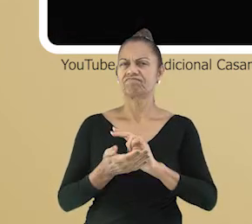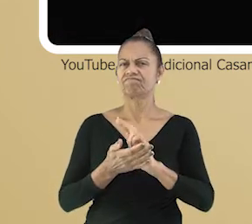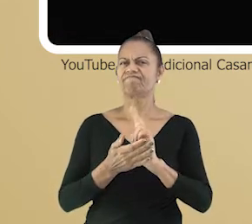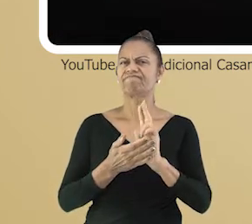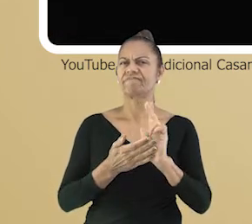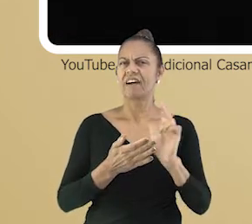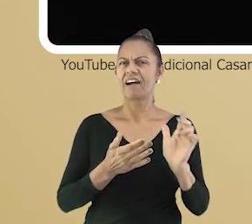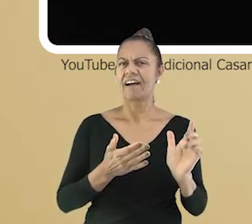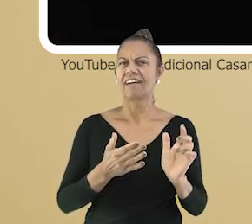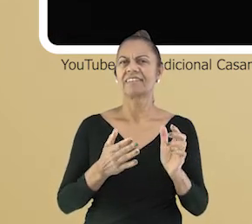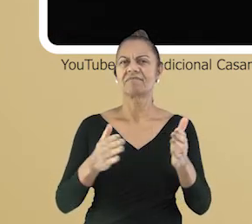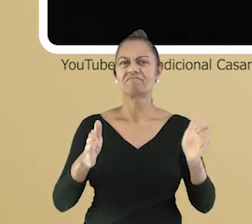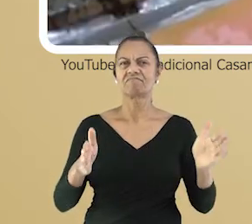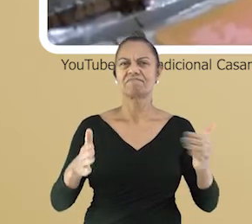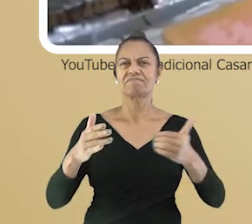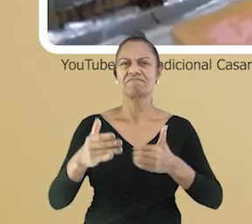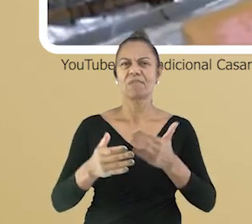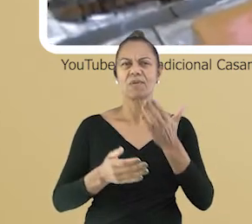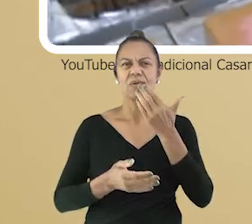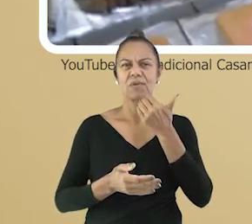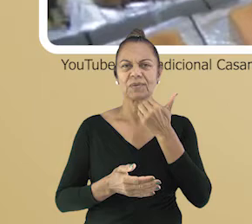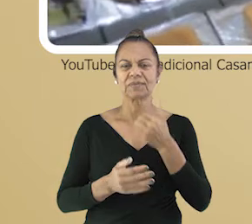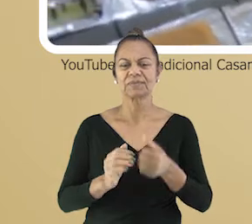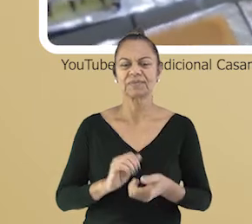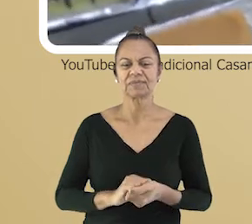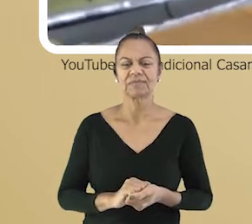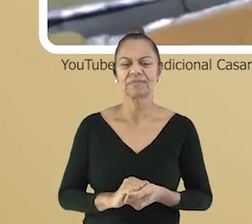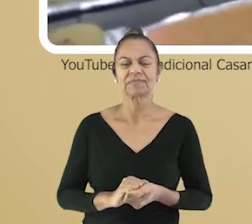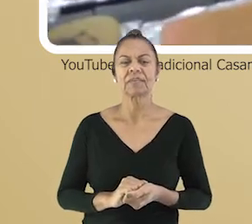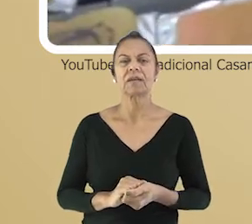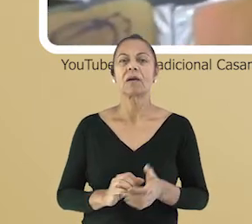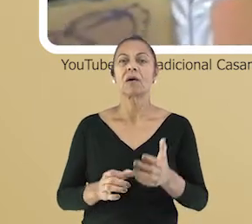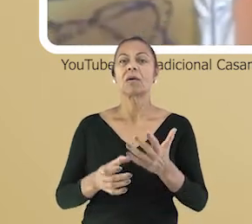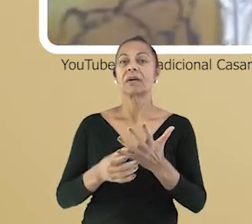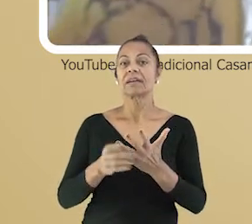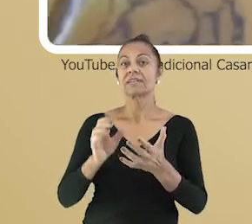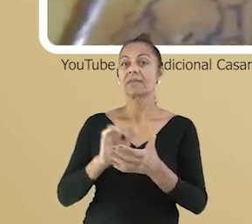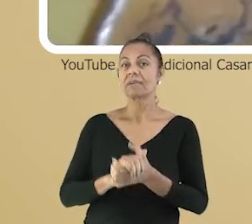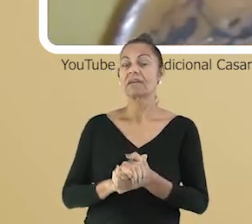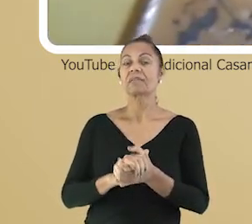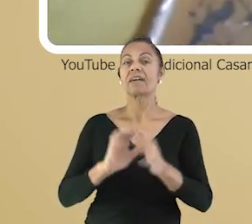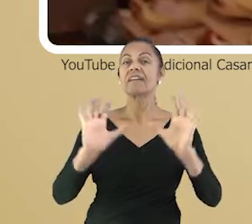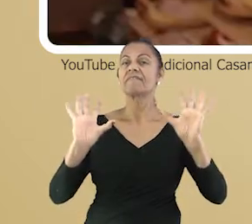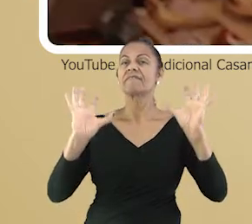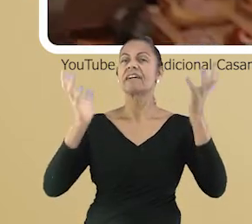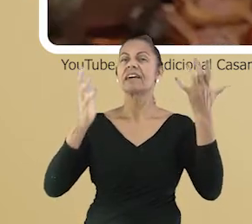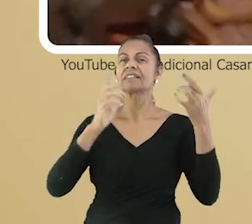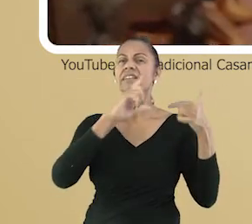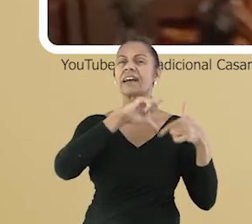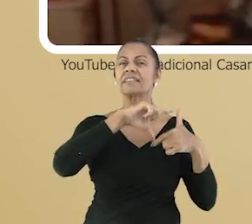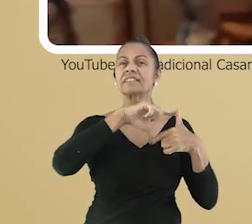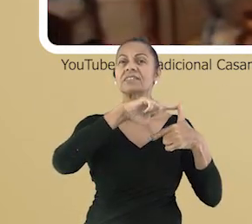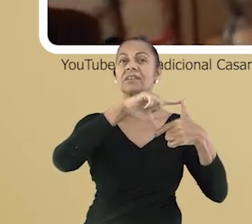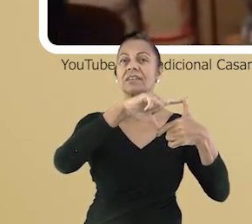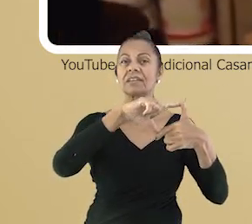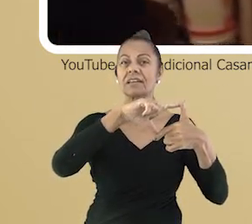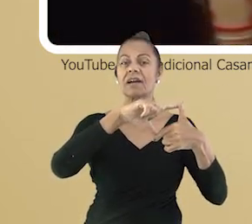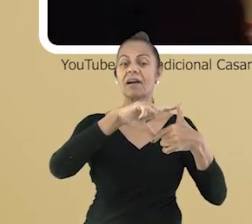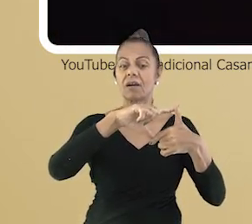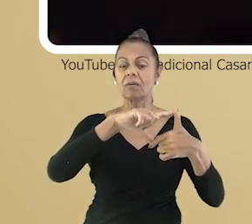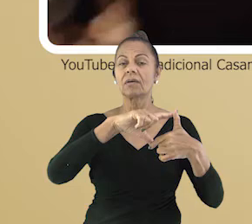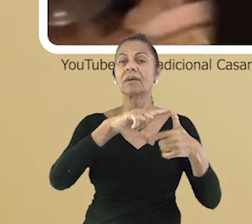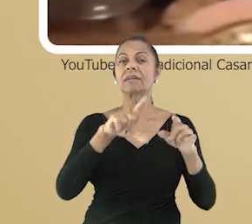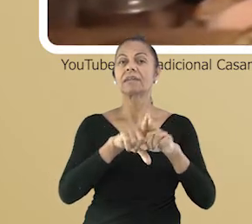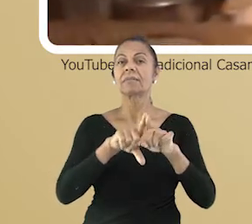Depois é servido bolo com café. Presenciamos uma festa com 60 bolos grandes e outra